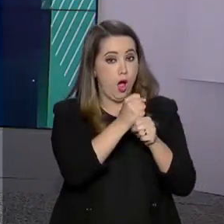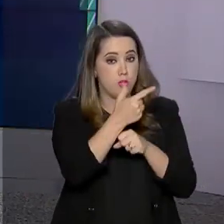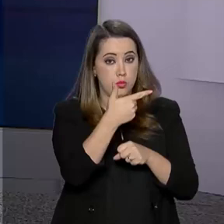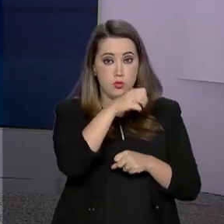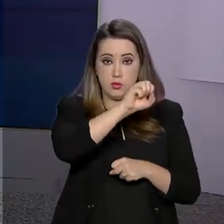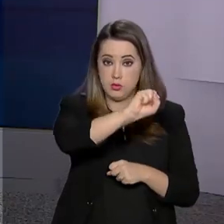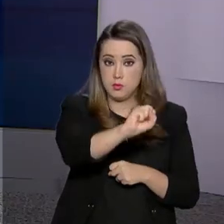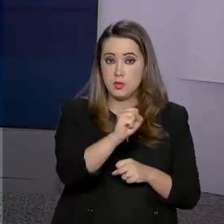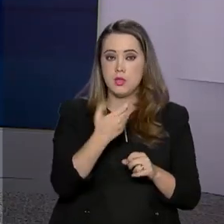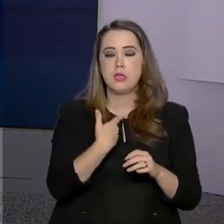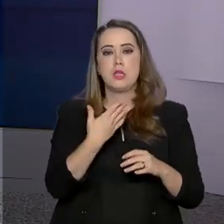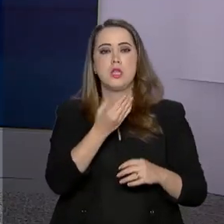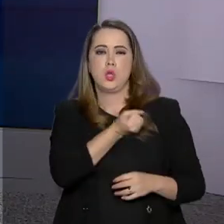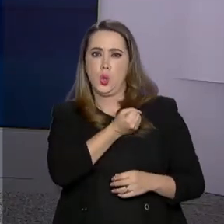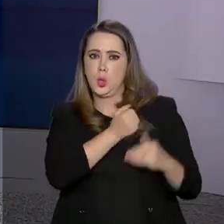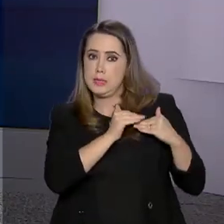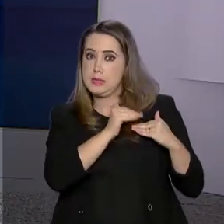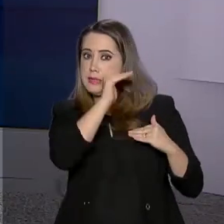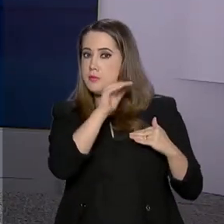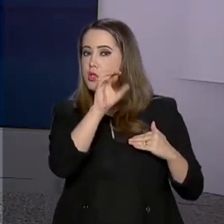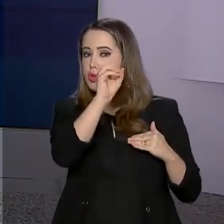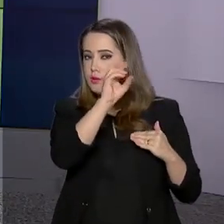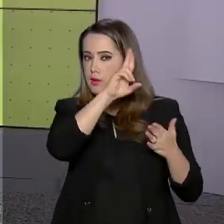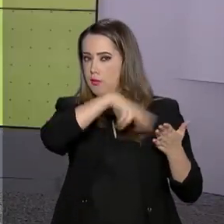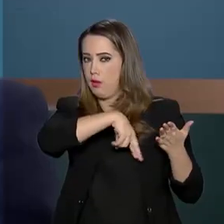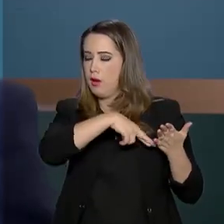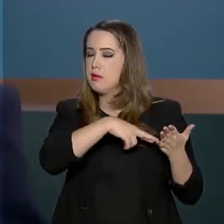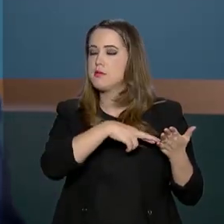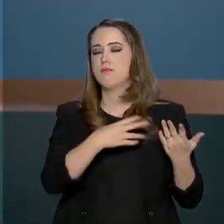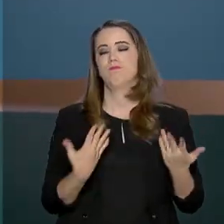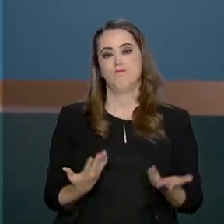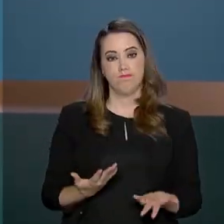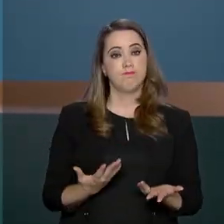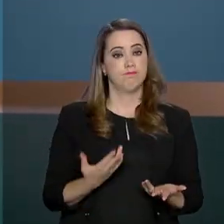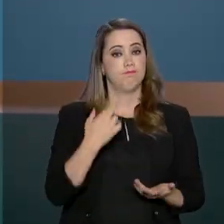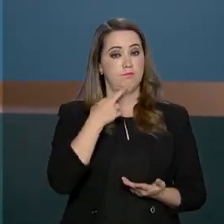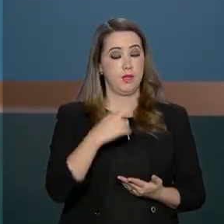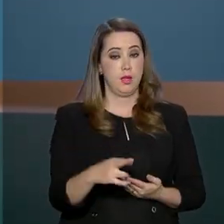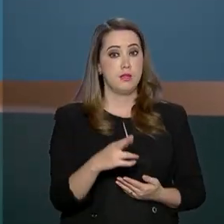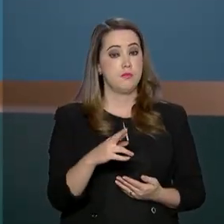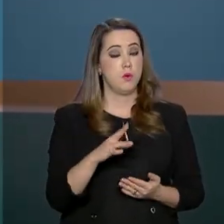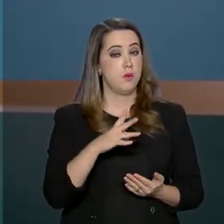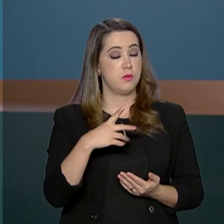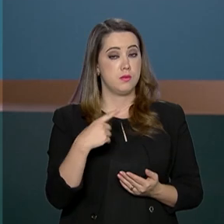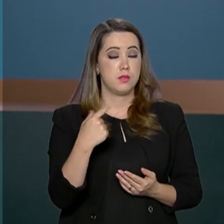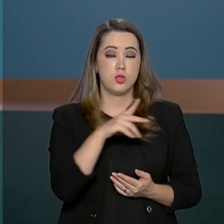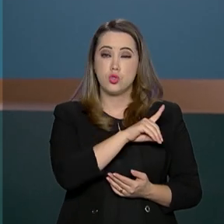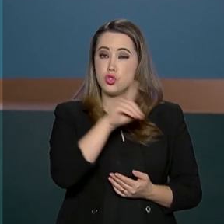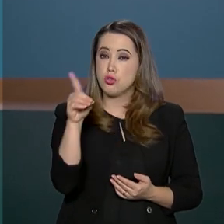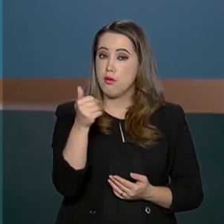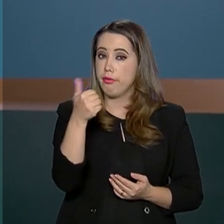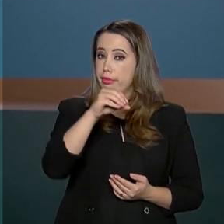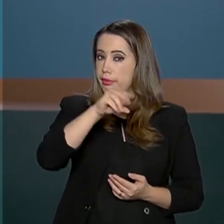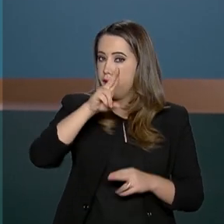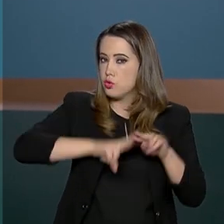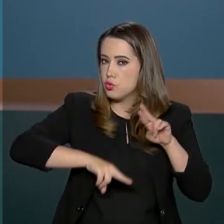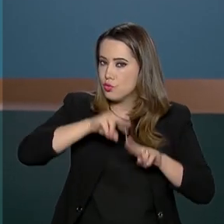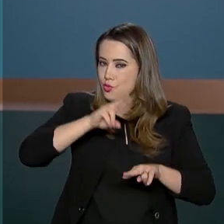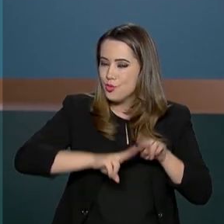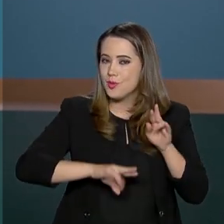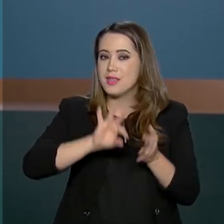ter tirado nota acima de zero na redação o resultado sai em 10 de junho e as matrículas devem ser realizadas